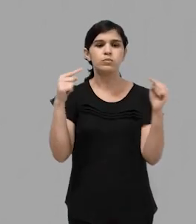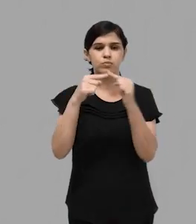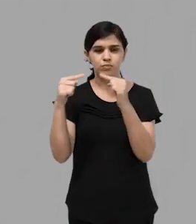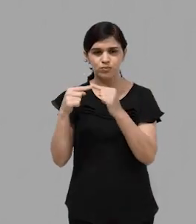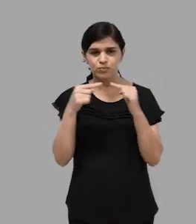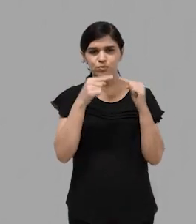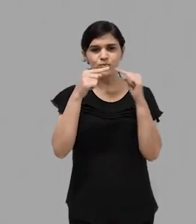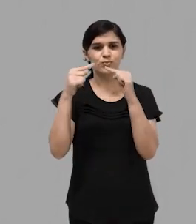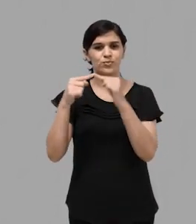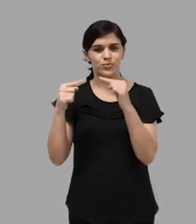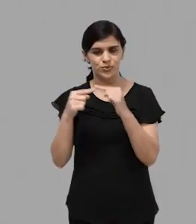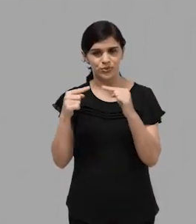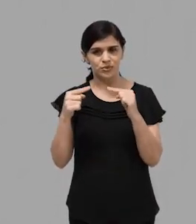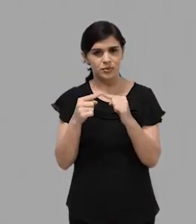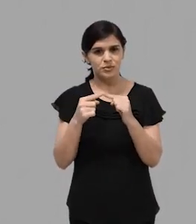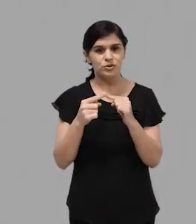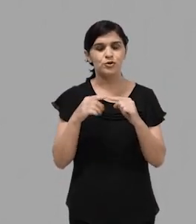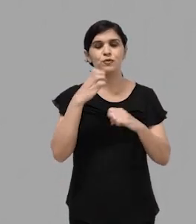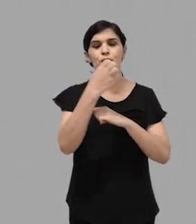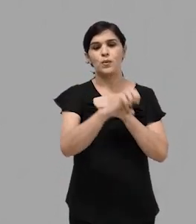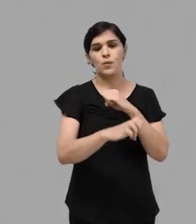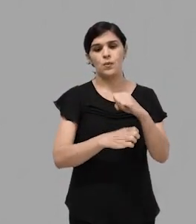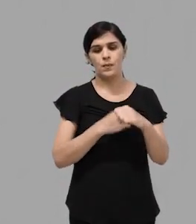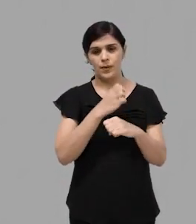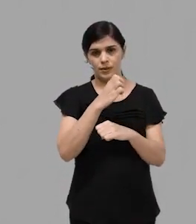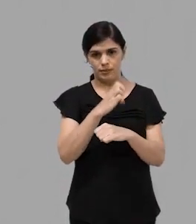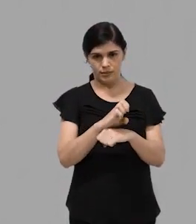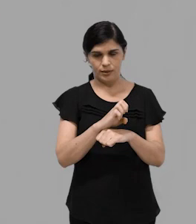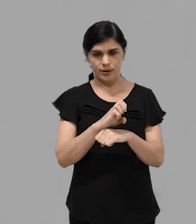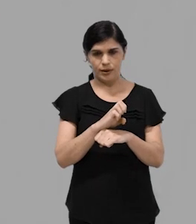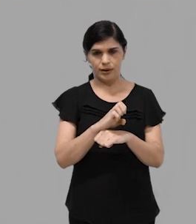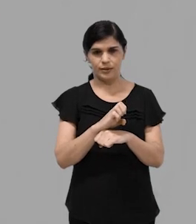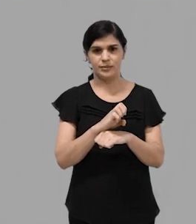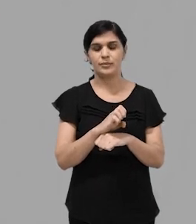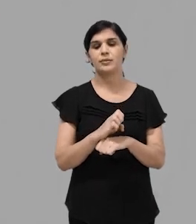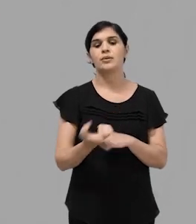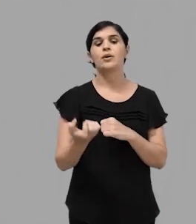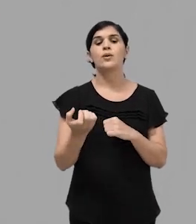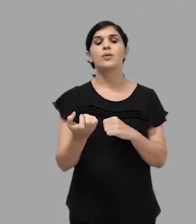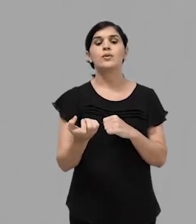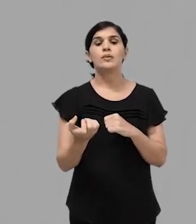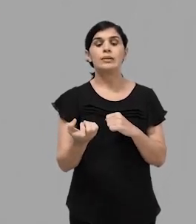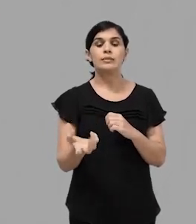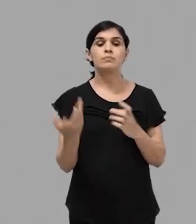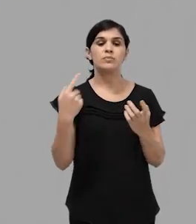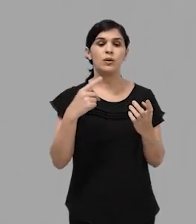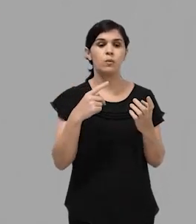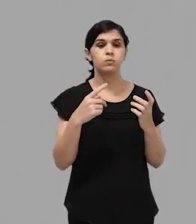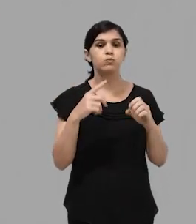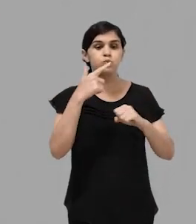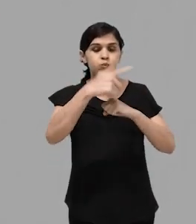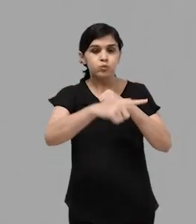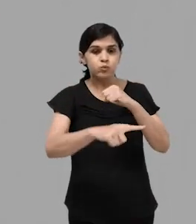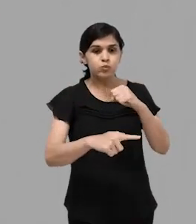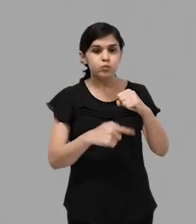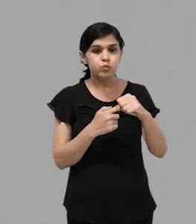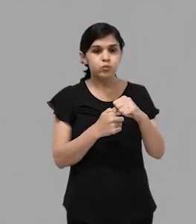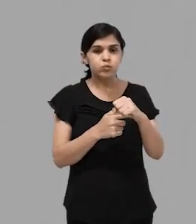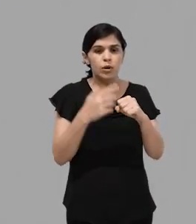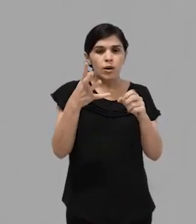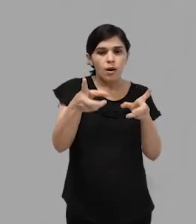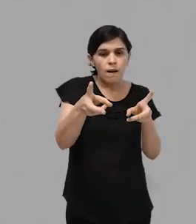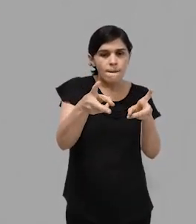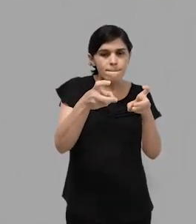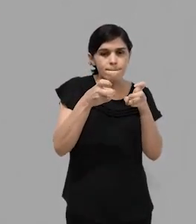é a capacidade que determinados átomos possuem de capturar um elétron que está vagando